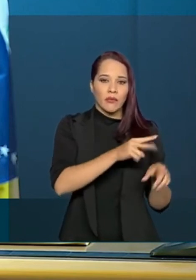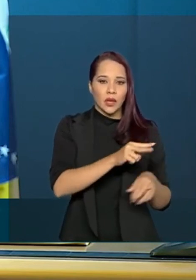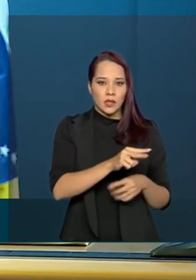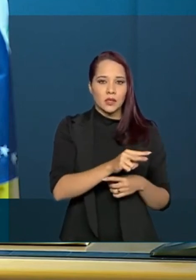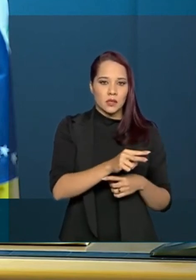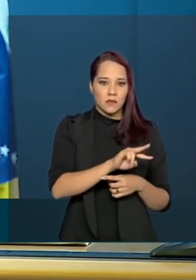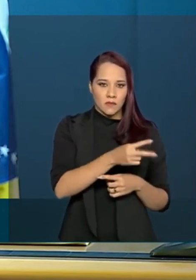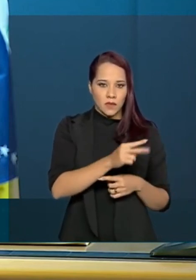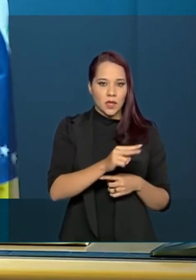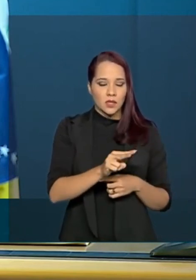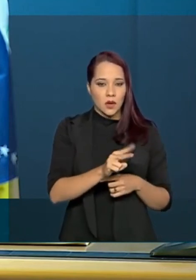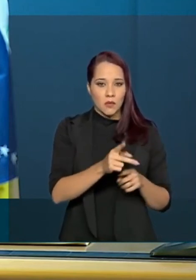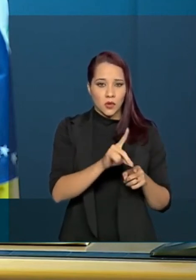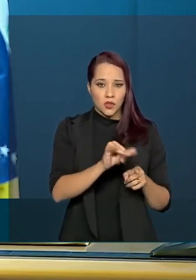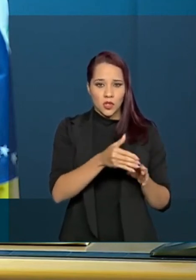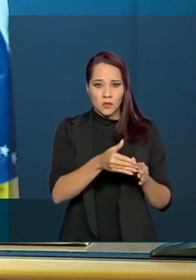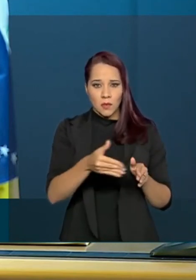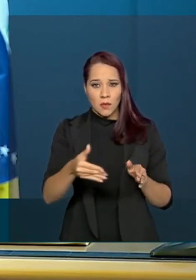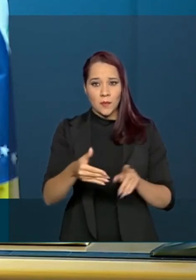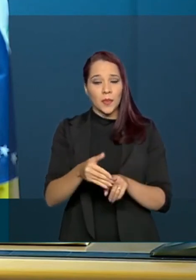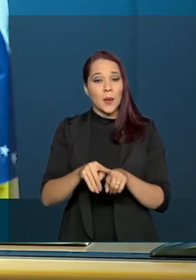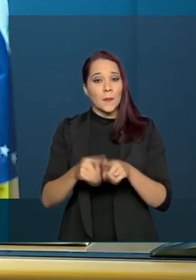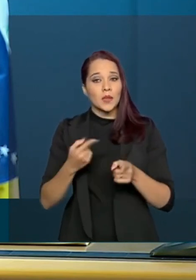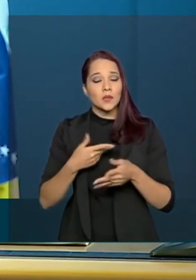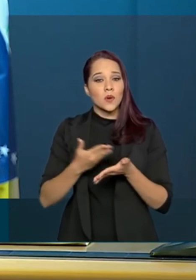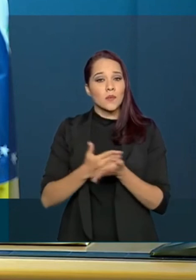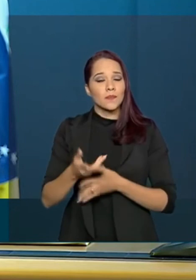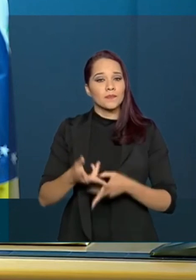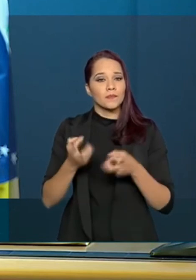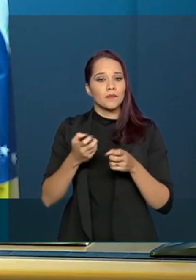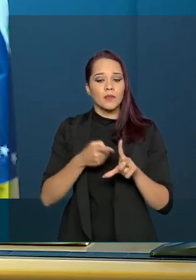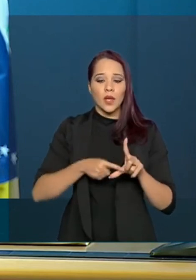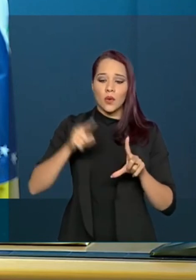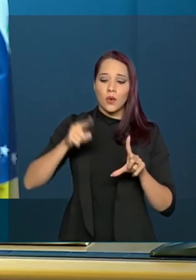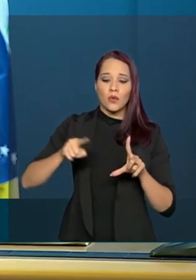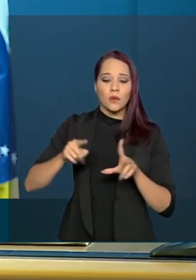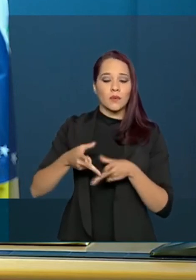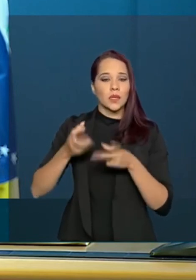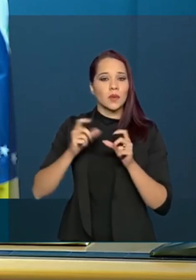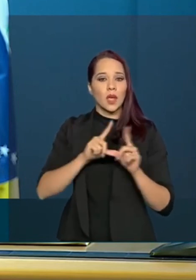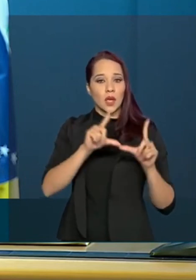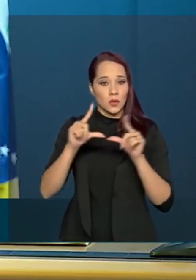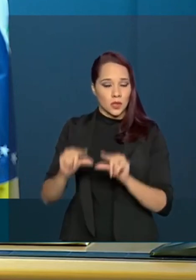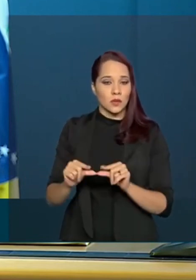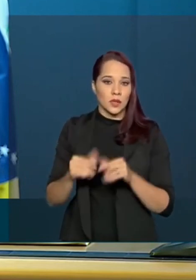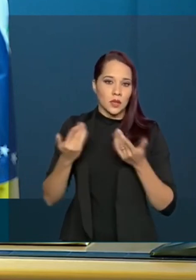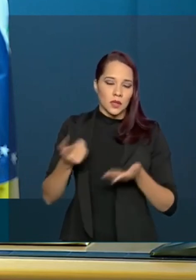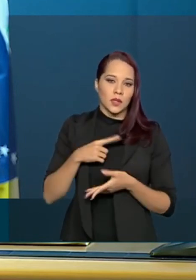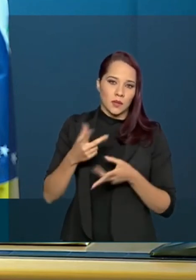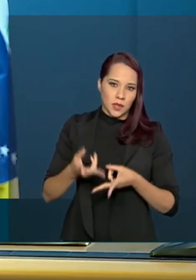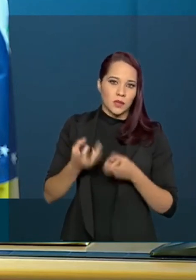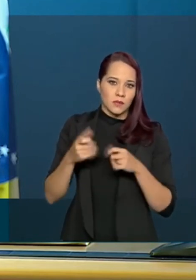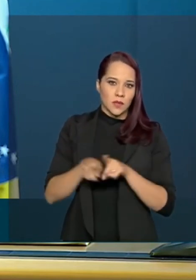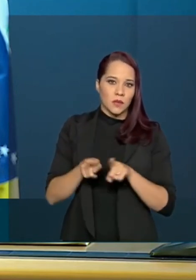né, pelos próximos dias, mas a gente começa a observar, por meio dessa curva, a tendência de redução, e isso a gente tem